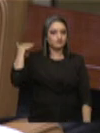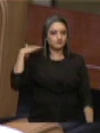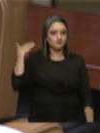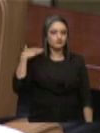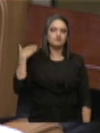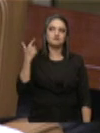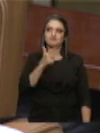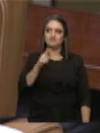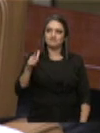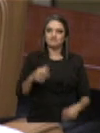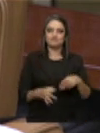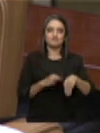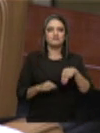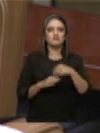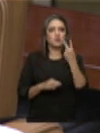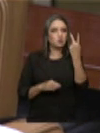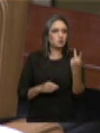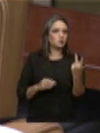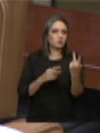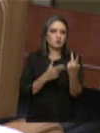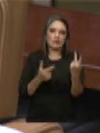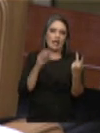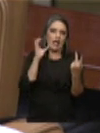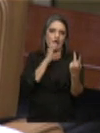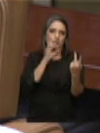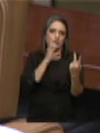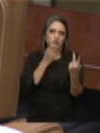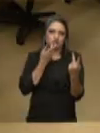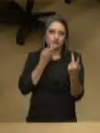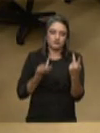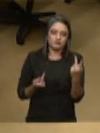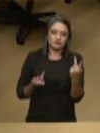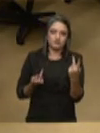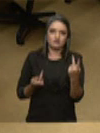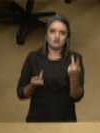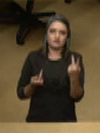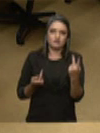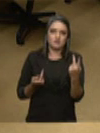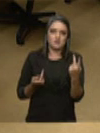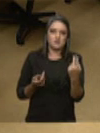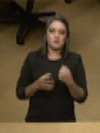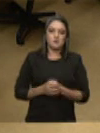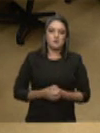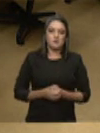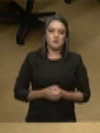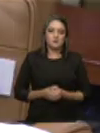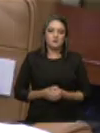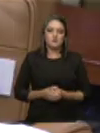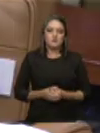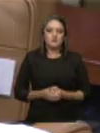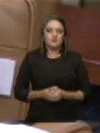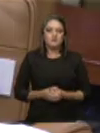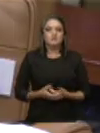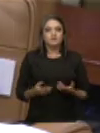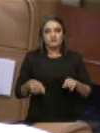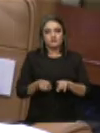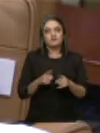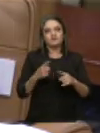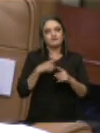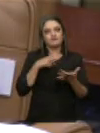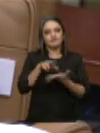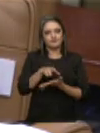breves observações que faço, levando em conta, especialmente, ser relator do segundo recurso ordinário,